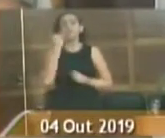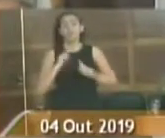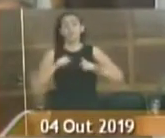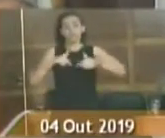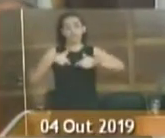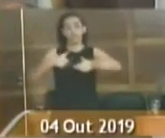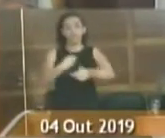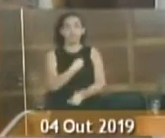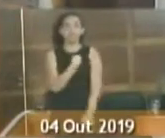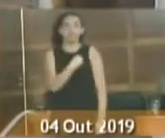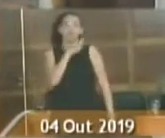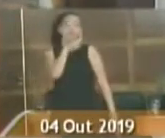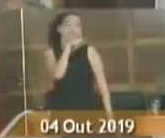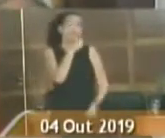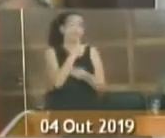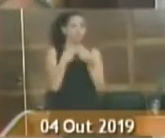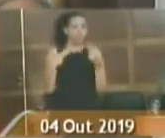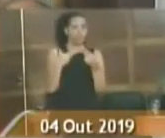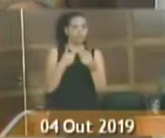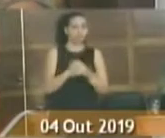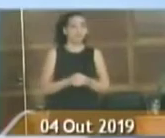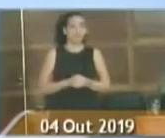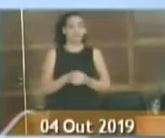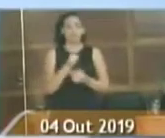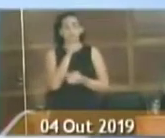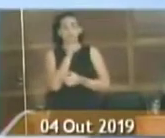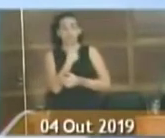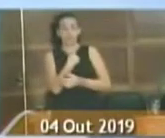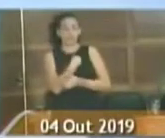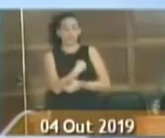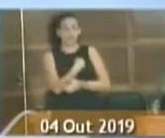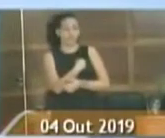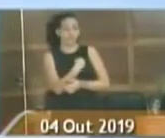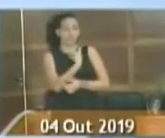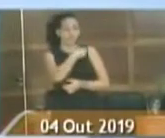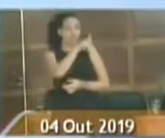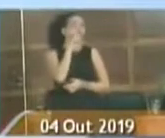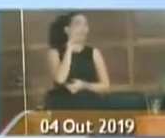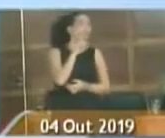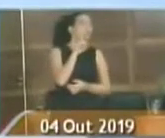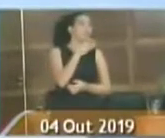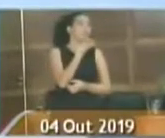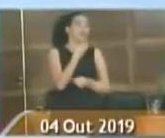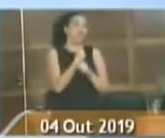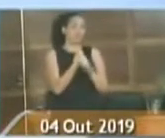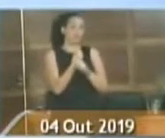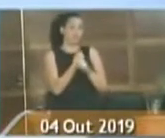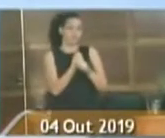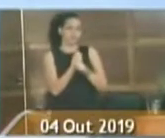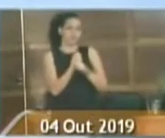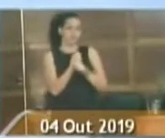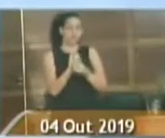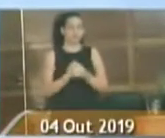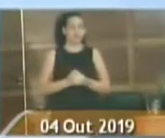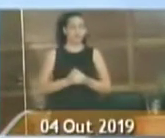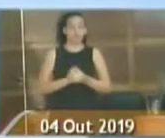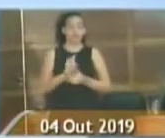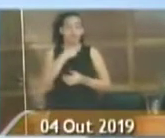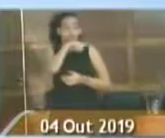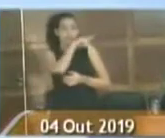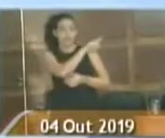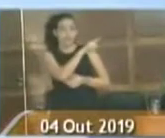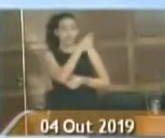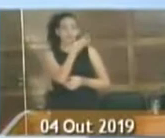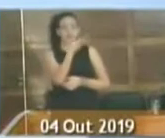animais. Pode passar, por favor. Por exemplo, eu vivi nos Estados Unidos por 3 anos, no estado de Massachusetts. E lá,